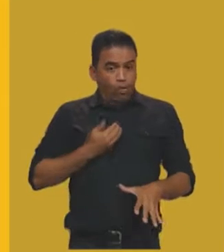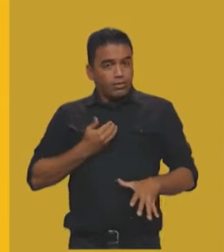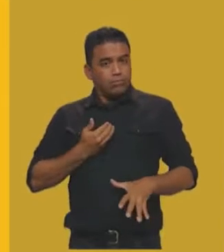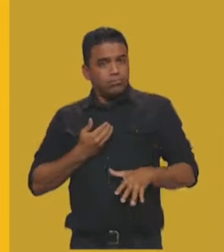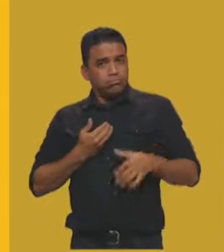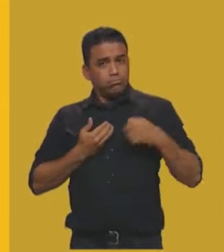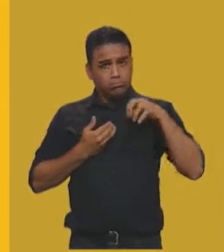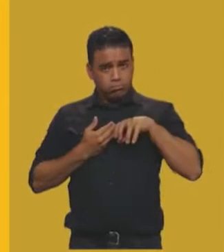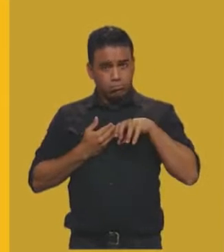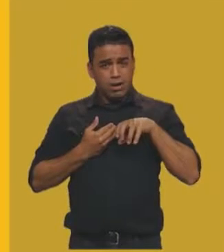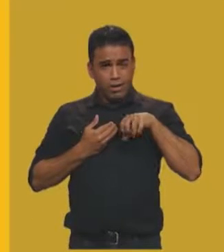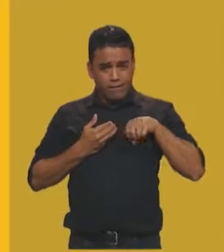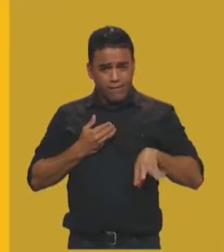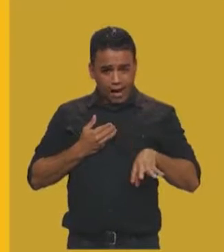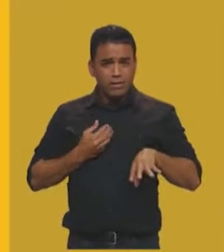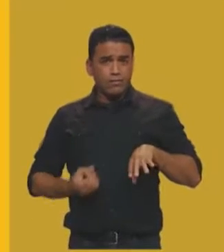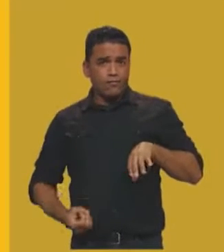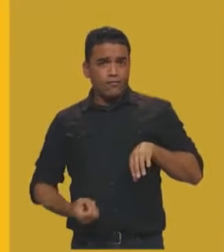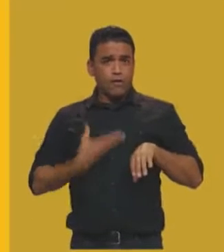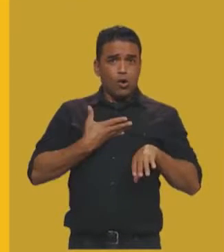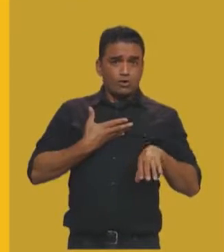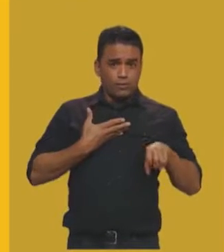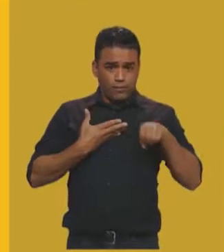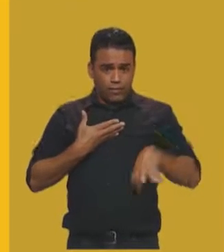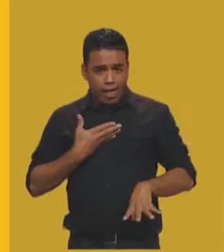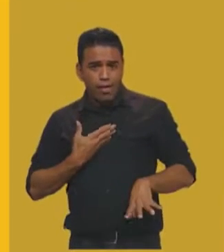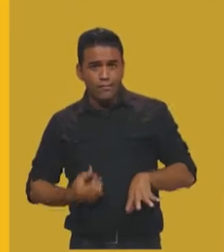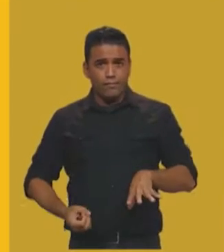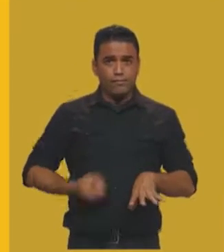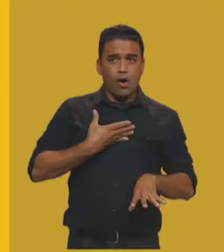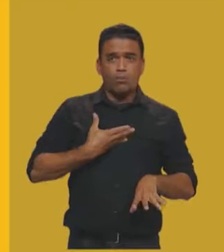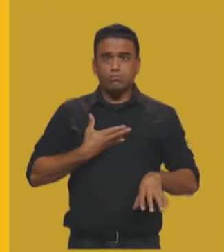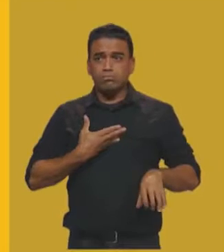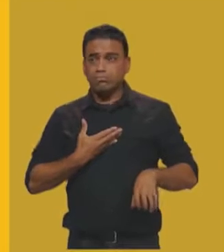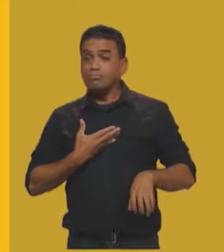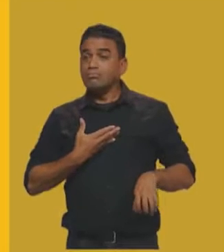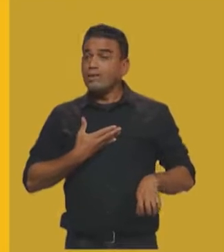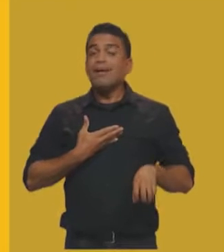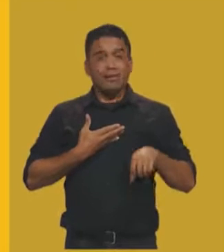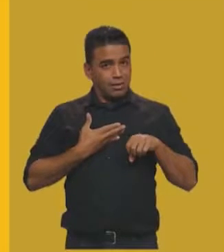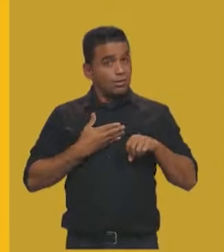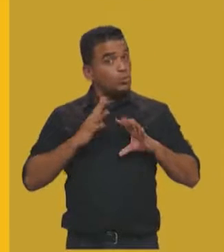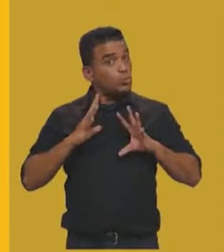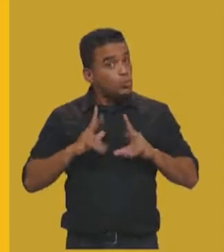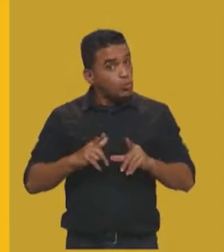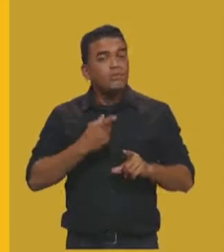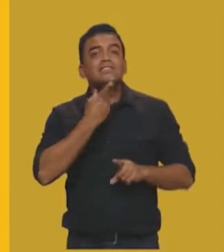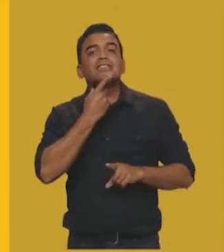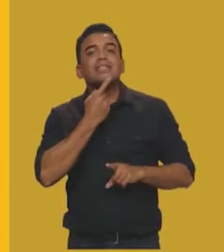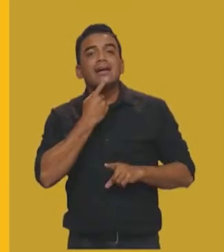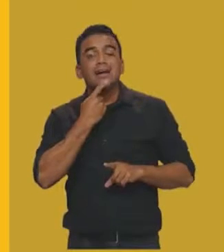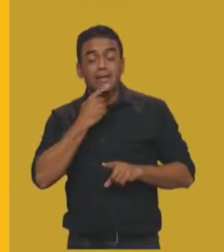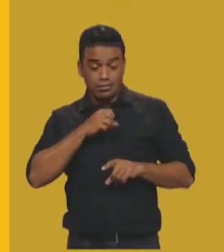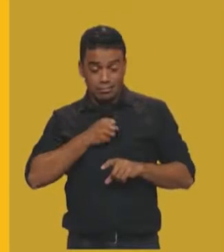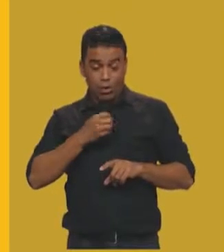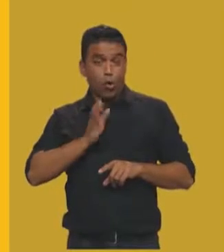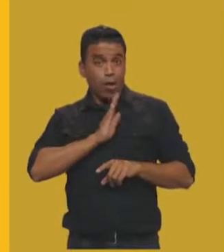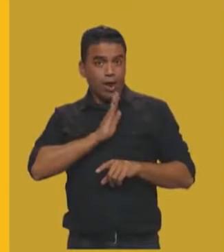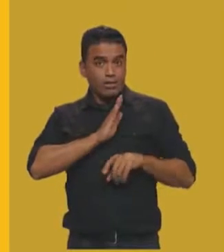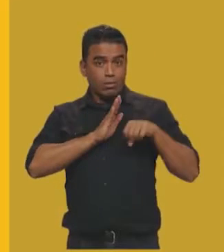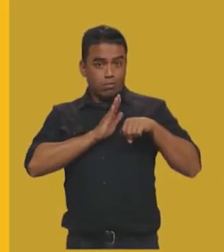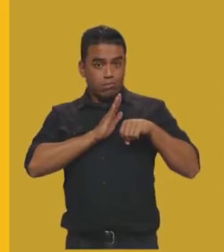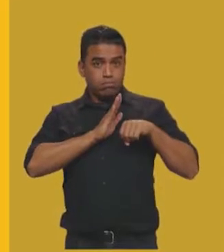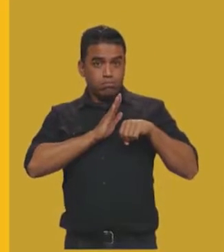coração. Então, repetindo aqui, eu já falei para você que todo o sangue que sai do coração, ele